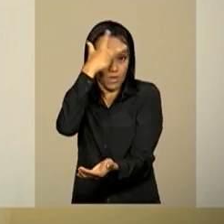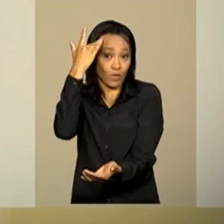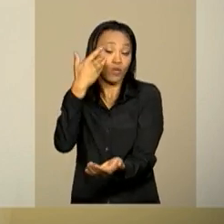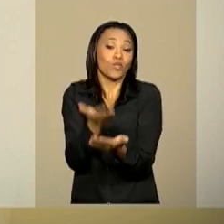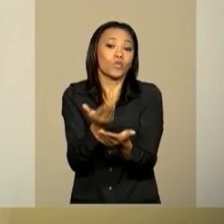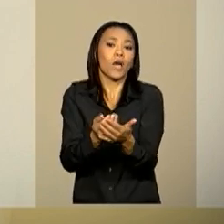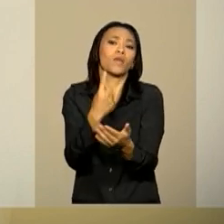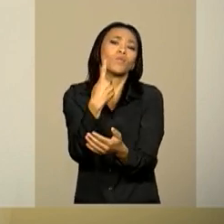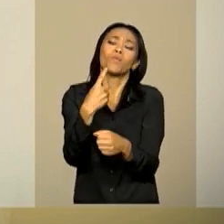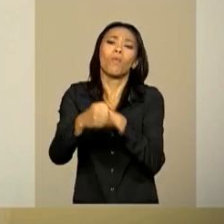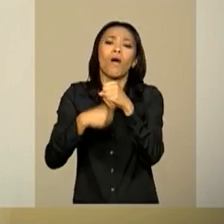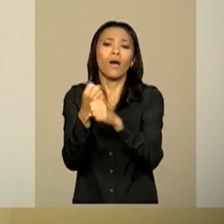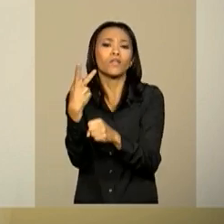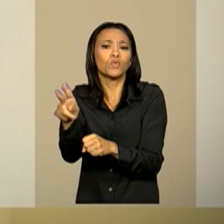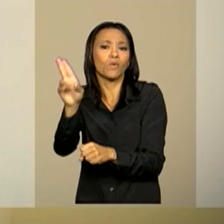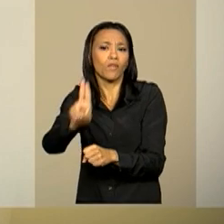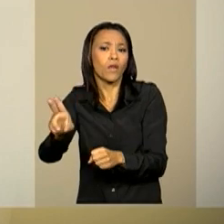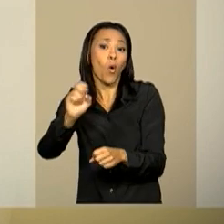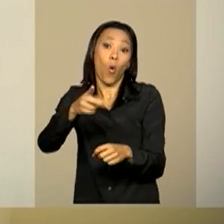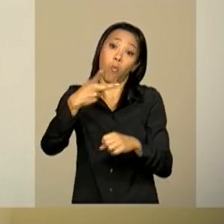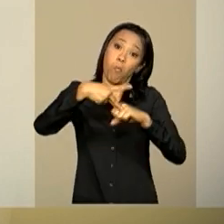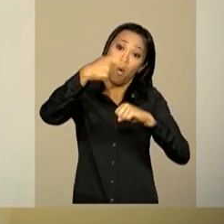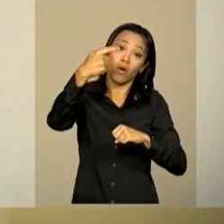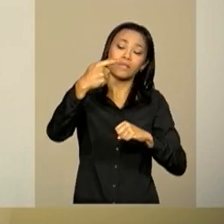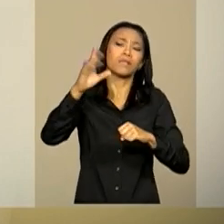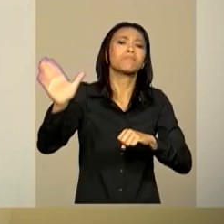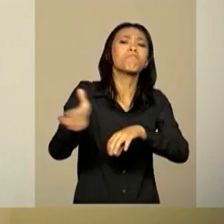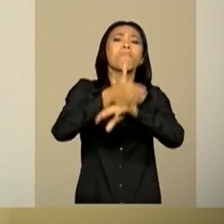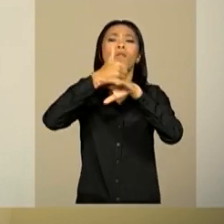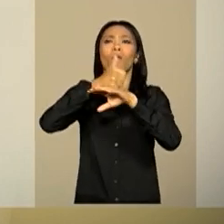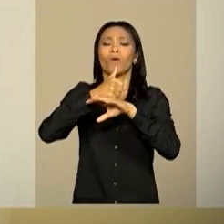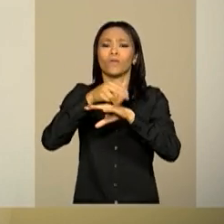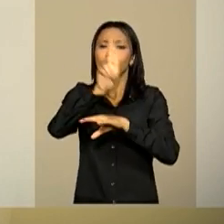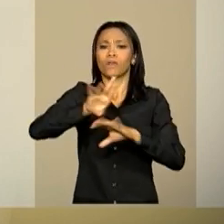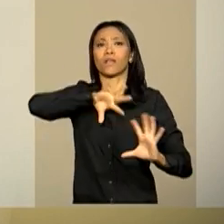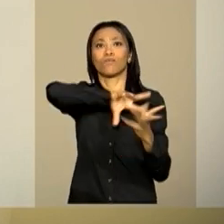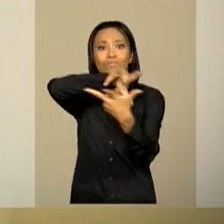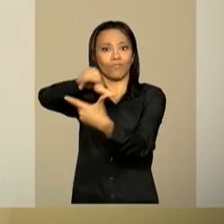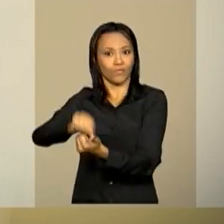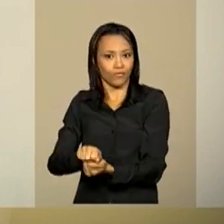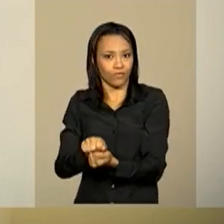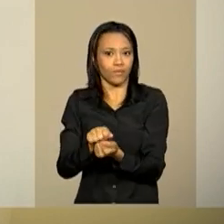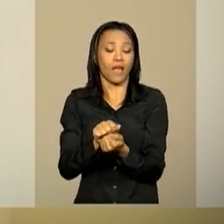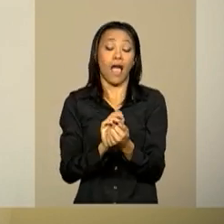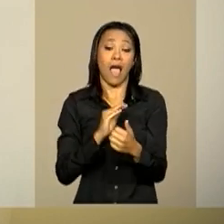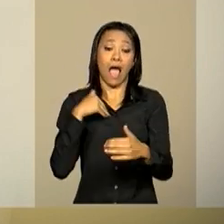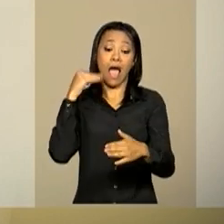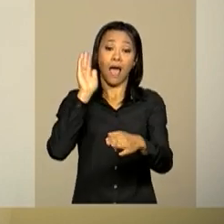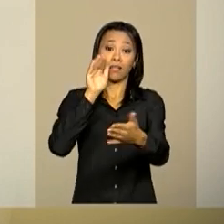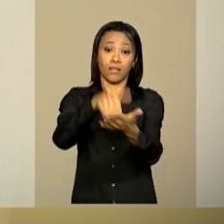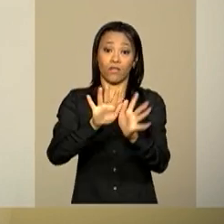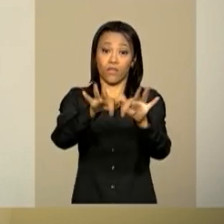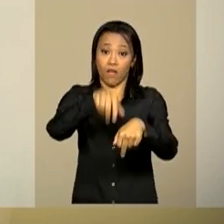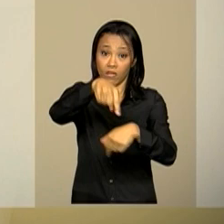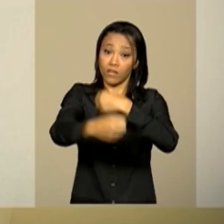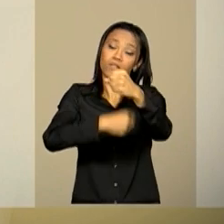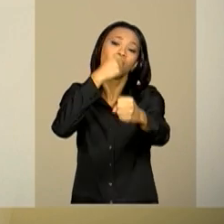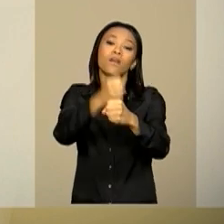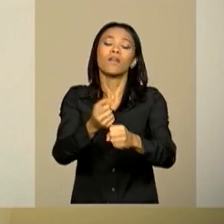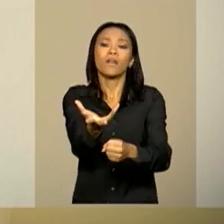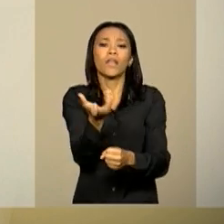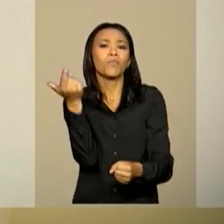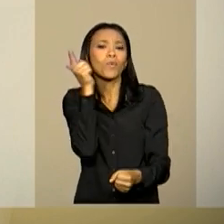faculdade ou da pós--graduação nas melhores universidades do mundo até o final deste ano queremos chegar